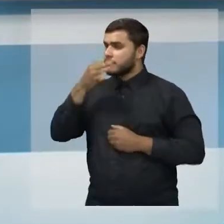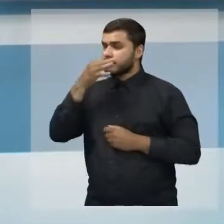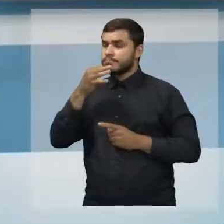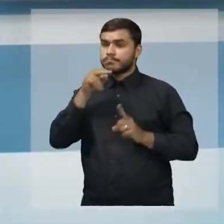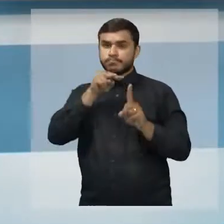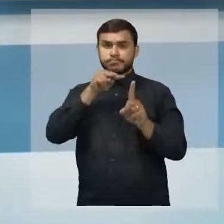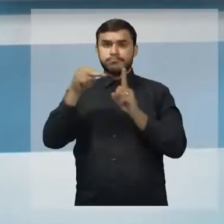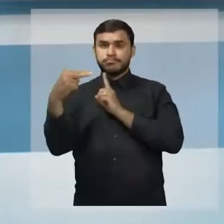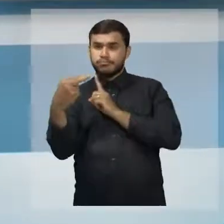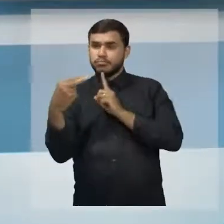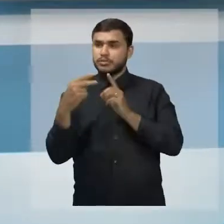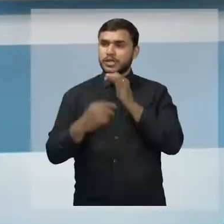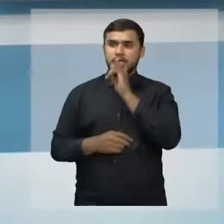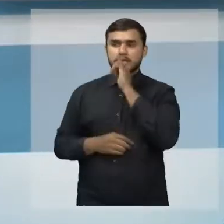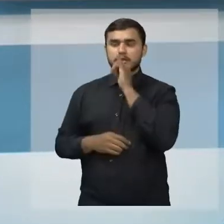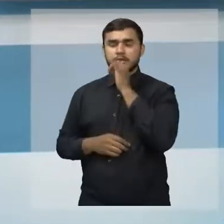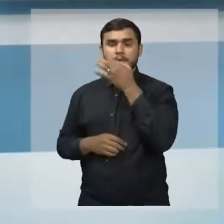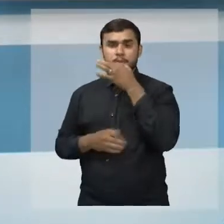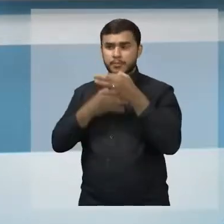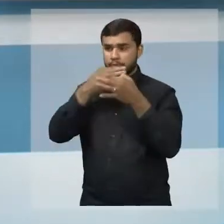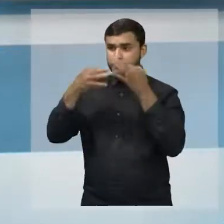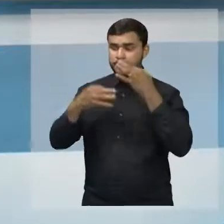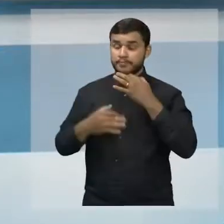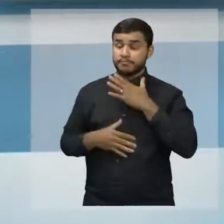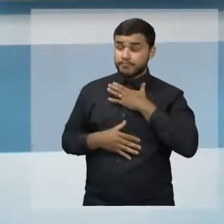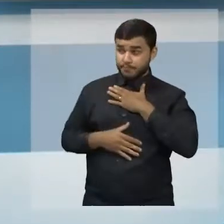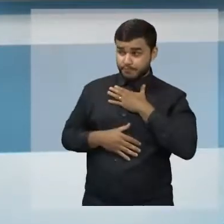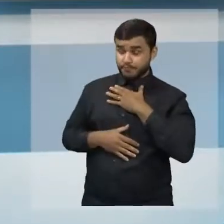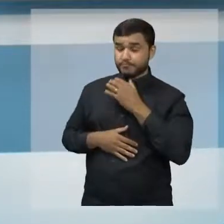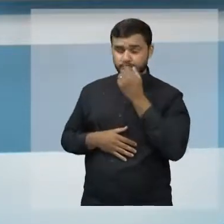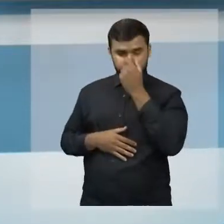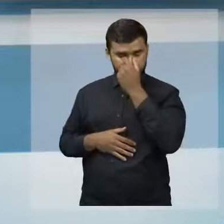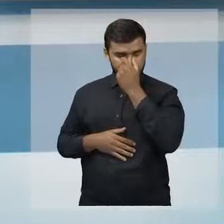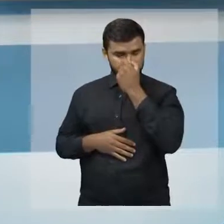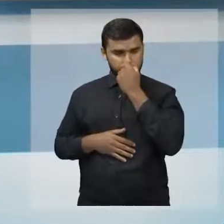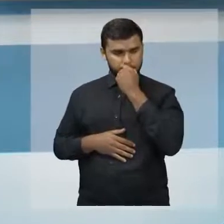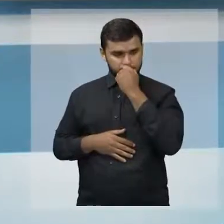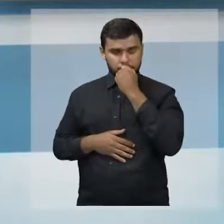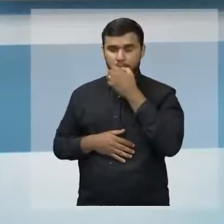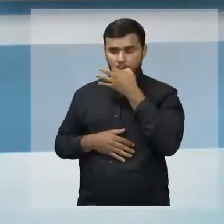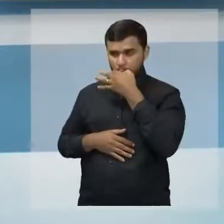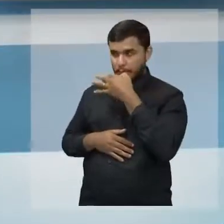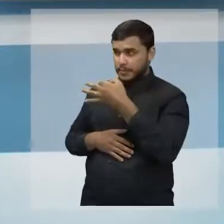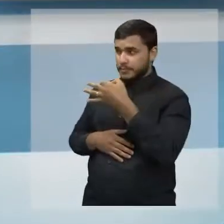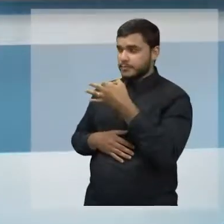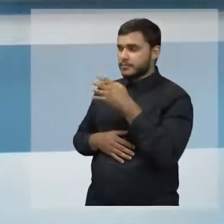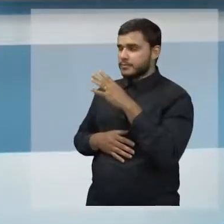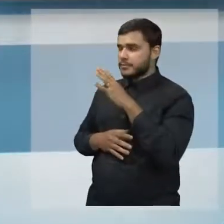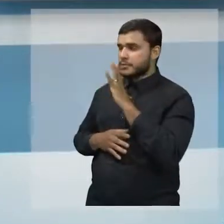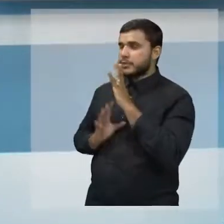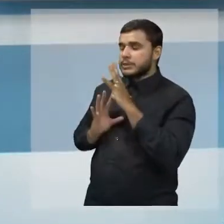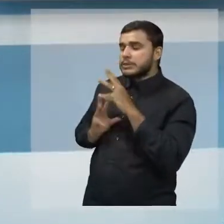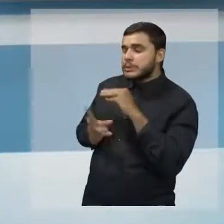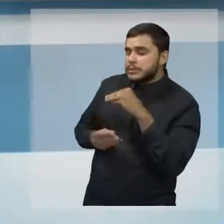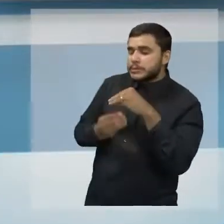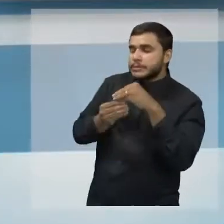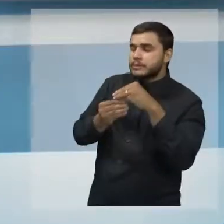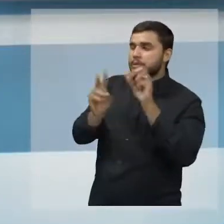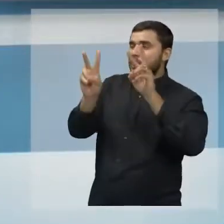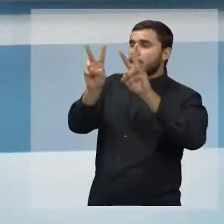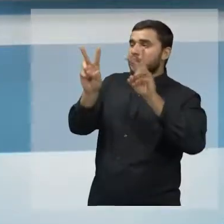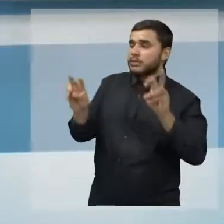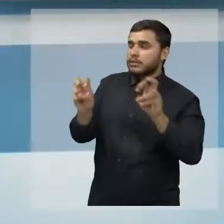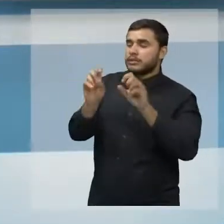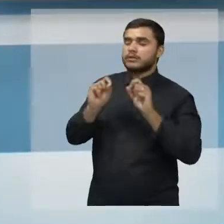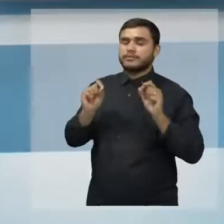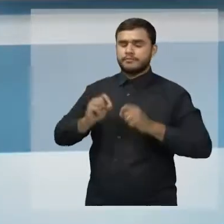está no dia a dia, digamos, da imprensa. Eu vou me propor a colocar mais um assunto para o próximo bloco, sequenciando isso.